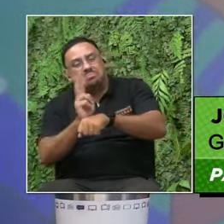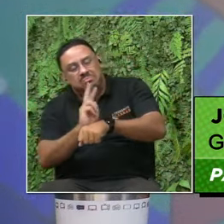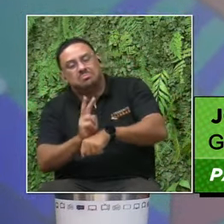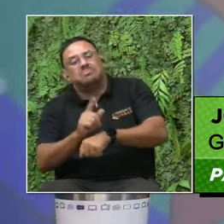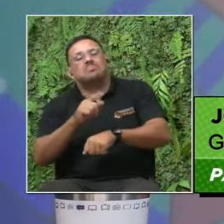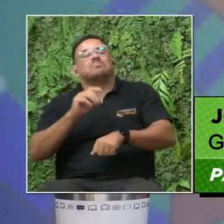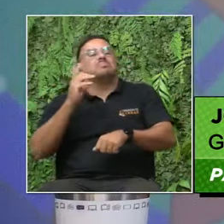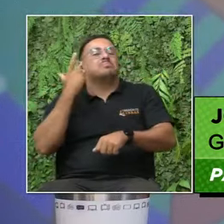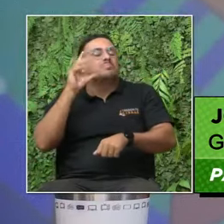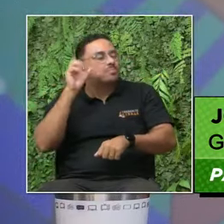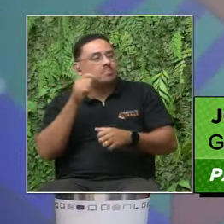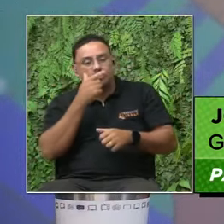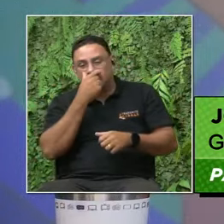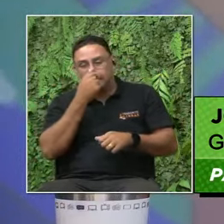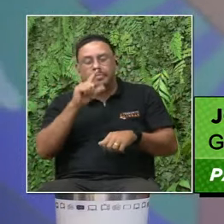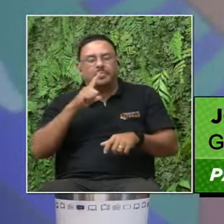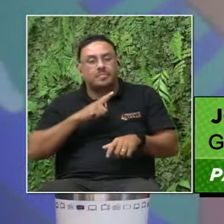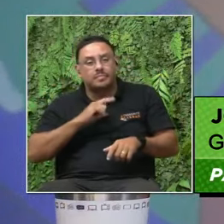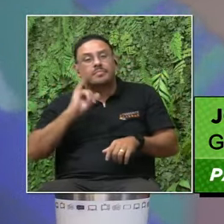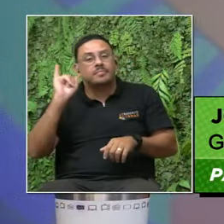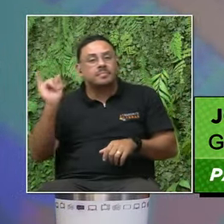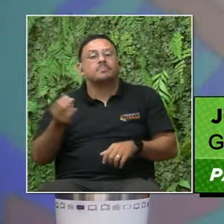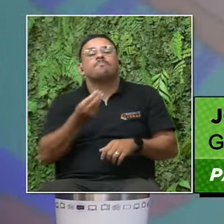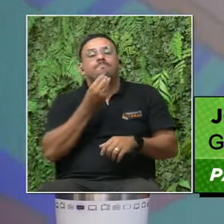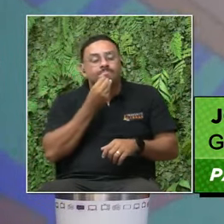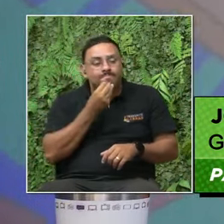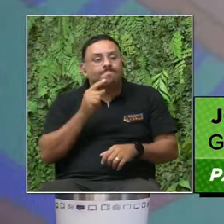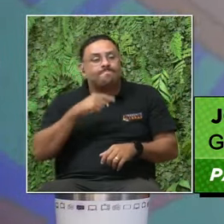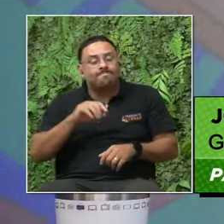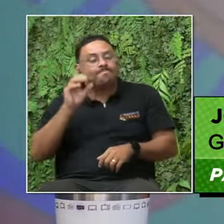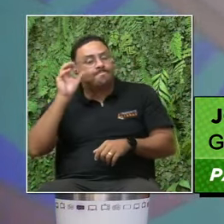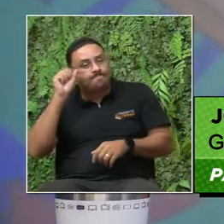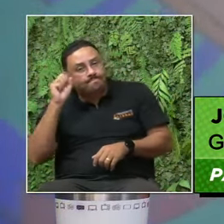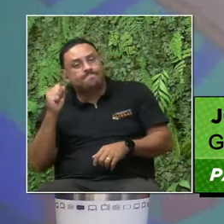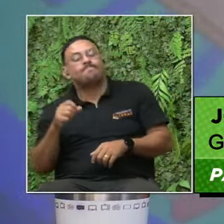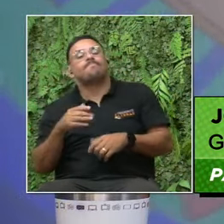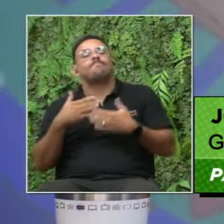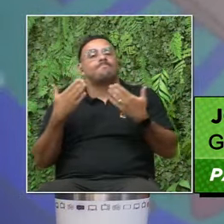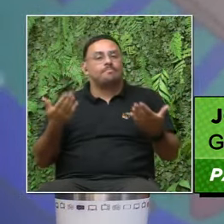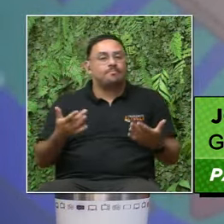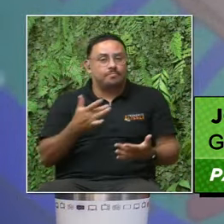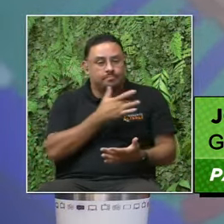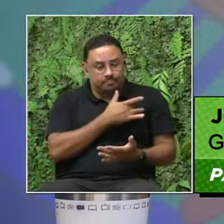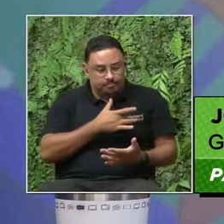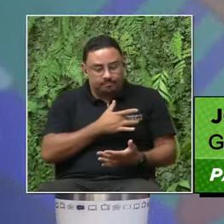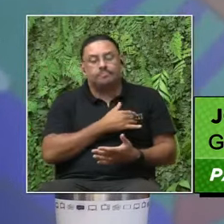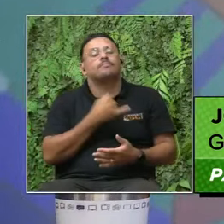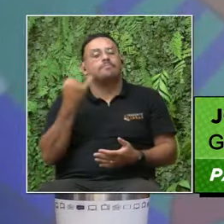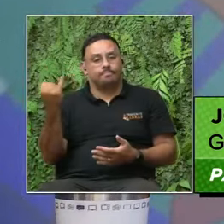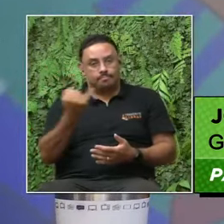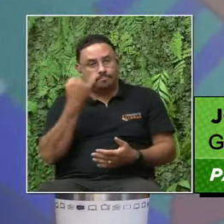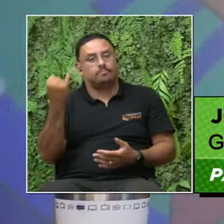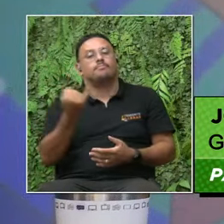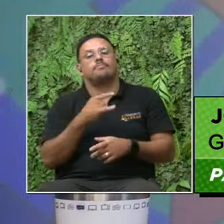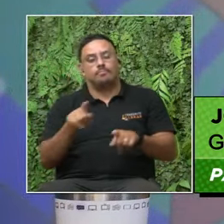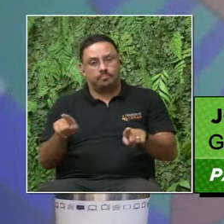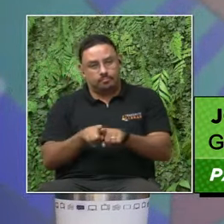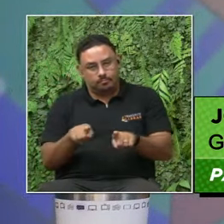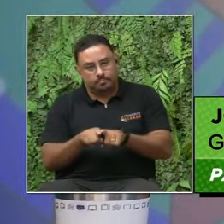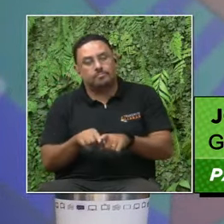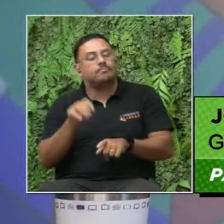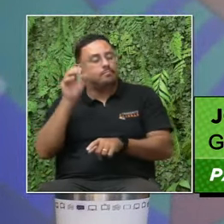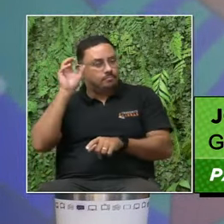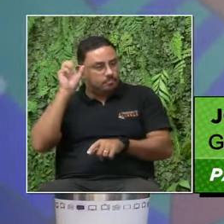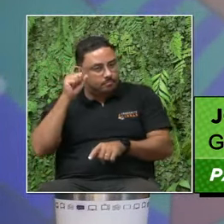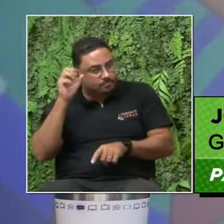gente vai ouvindo né Daqui a pouco se tivermos oportunidade né de ouvir alguém do Cruzeiro é muito importante muito importante a gente